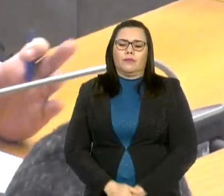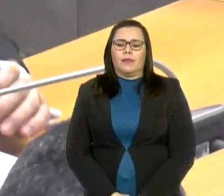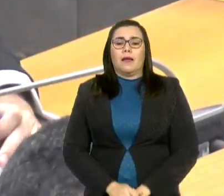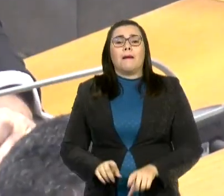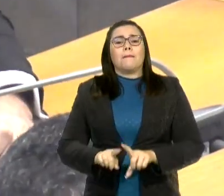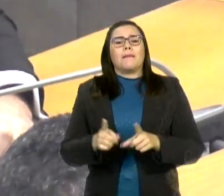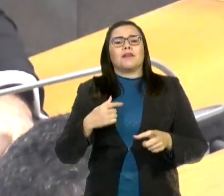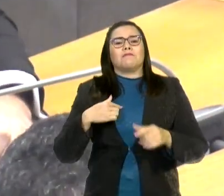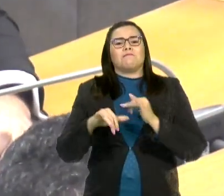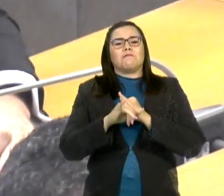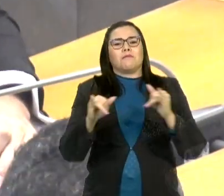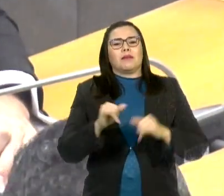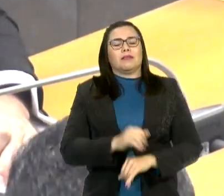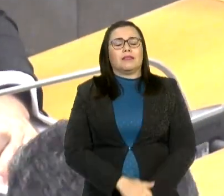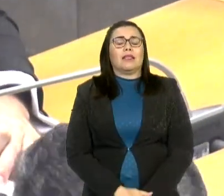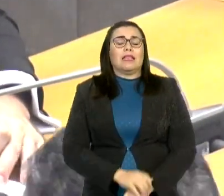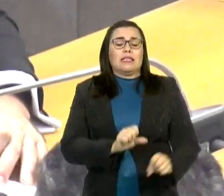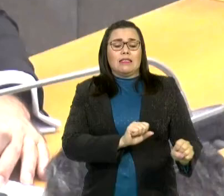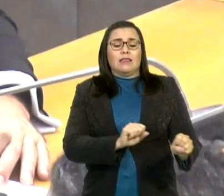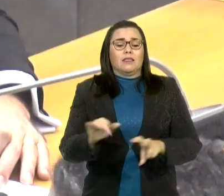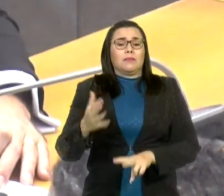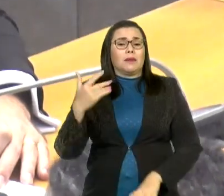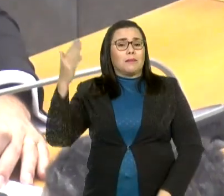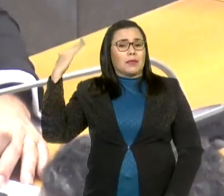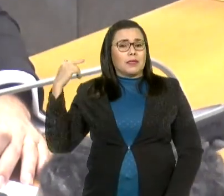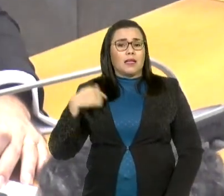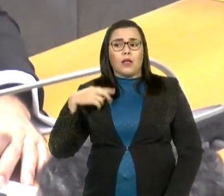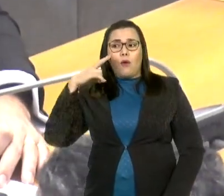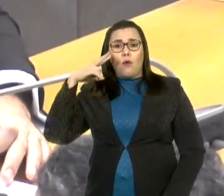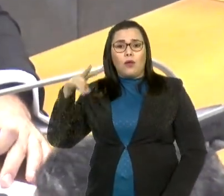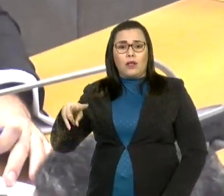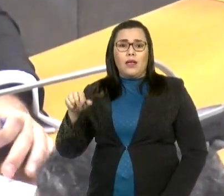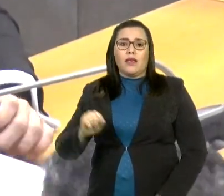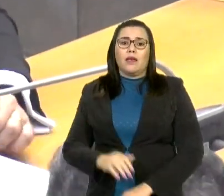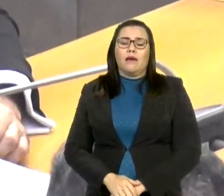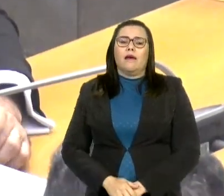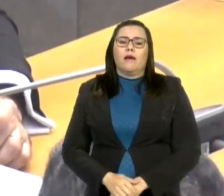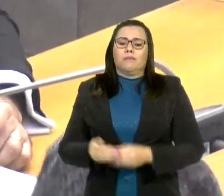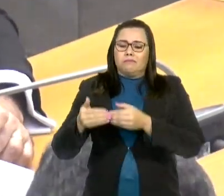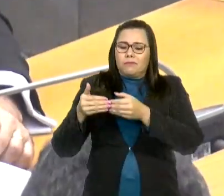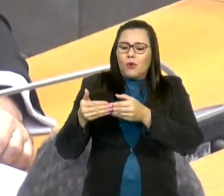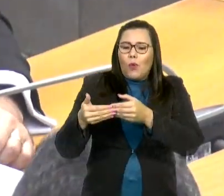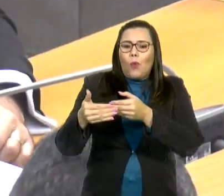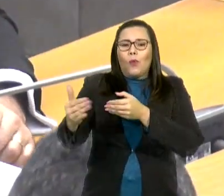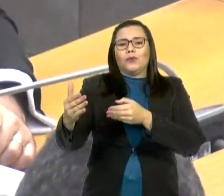passada, ela já retornou aos devidos trabalhos, está lá